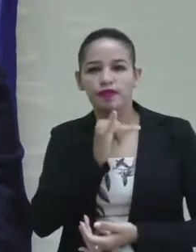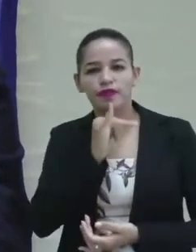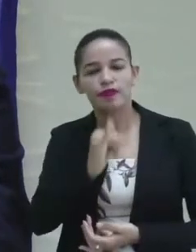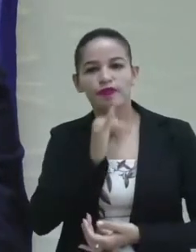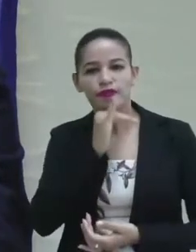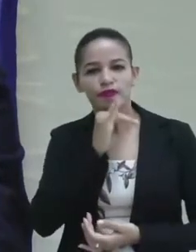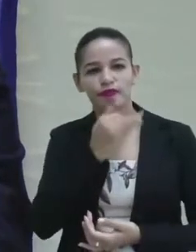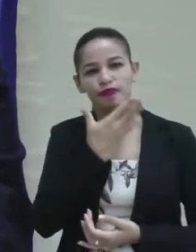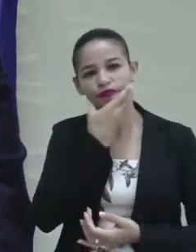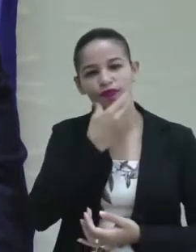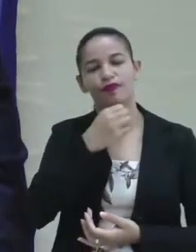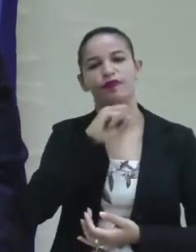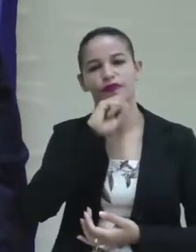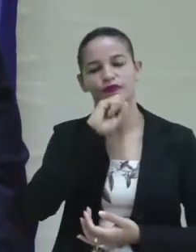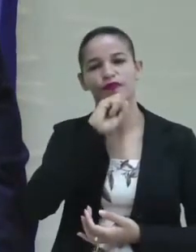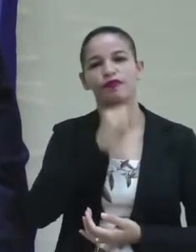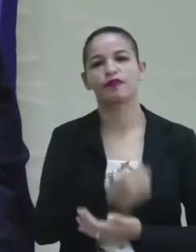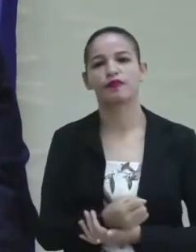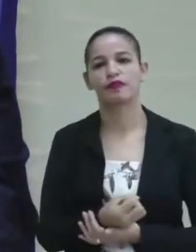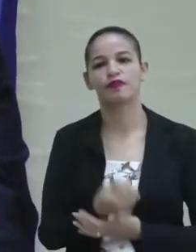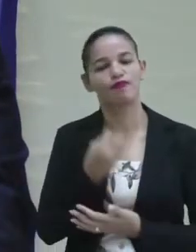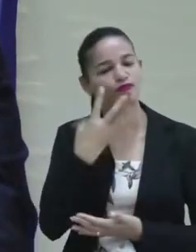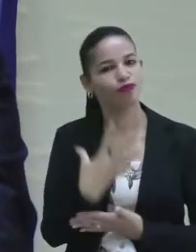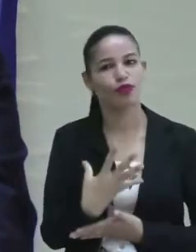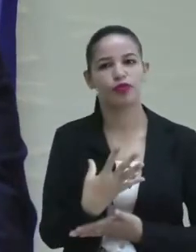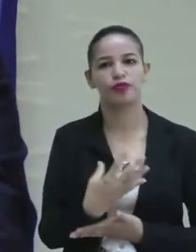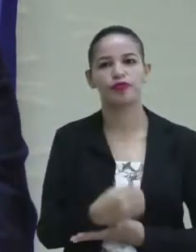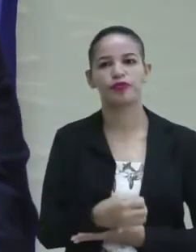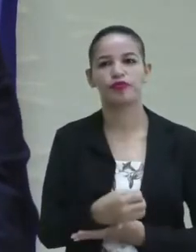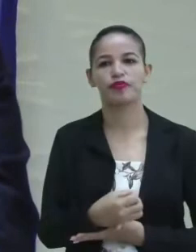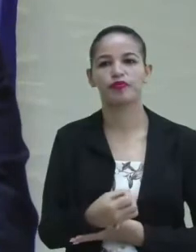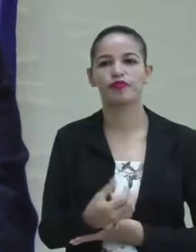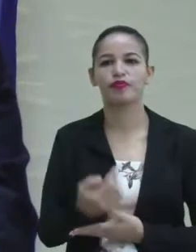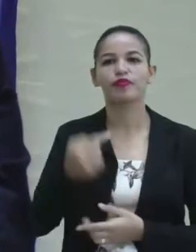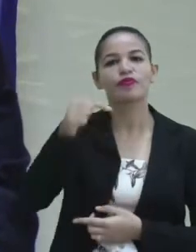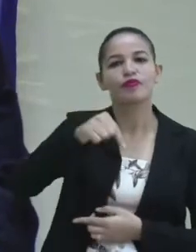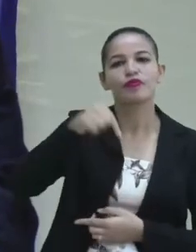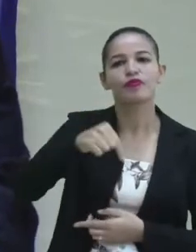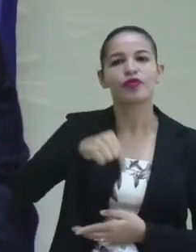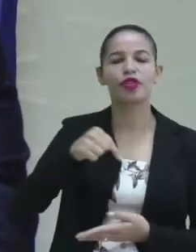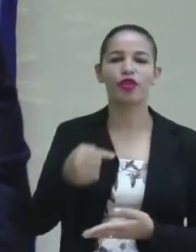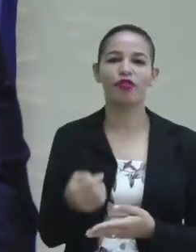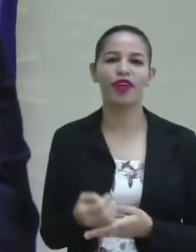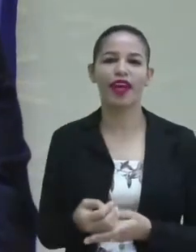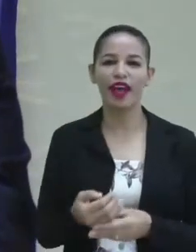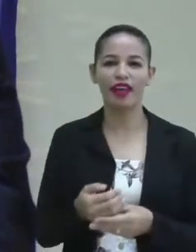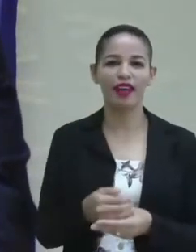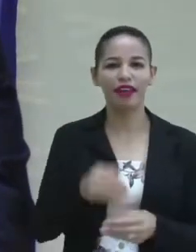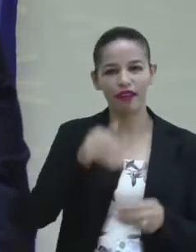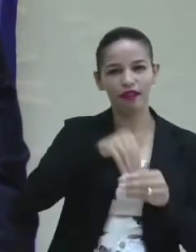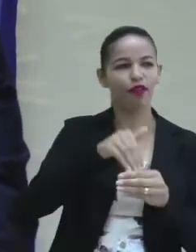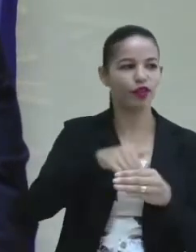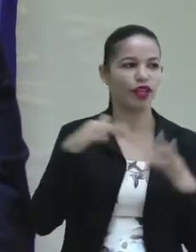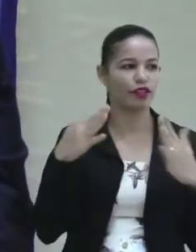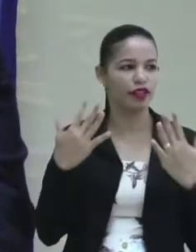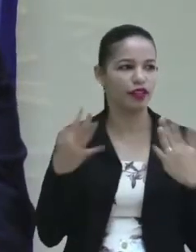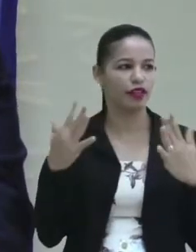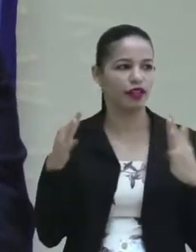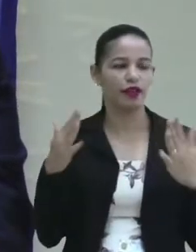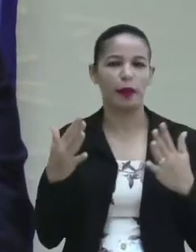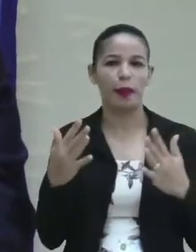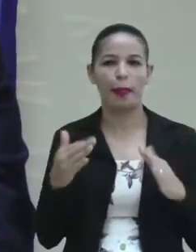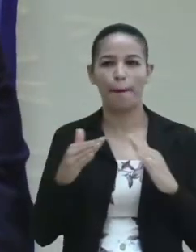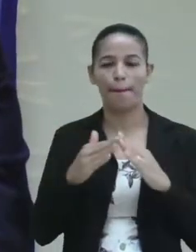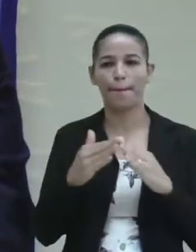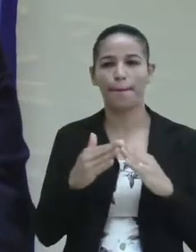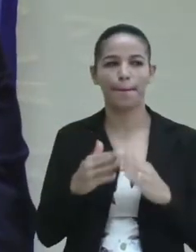nosso abraço para Juliano, para sua esposa, e fica aqui registrado nos anais dessa casa a alegria, né, deste poder